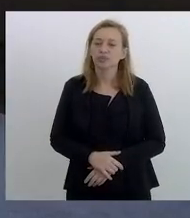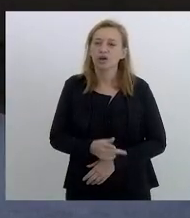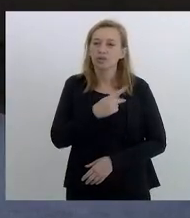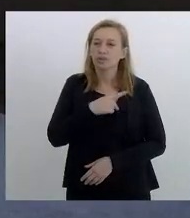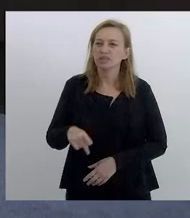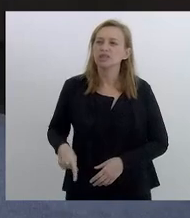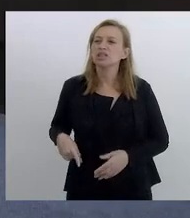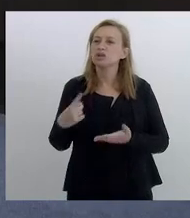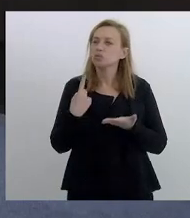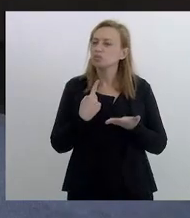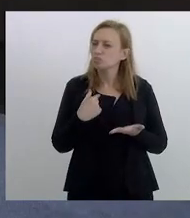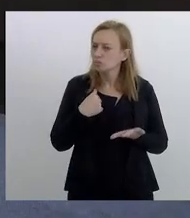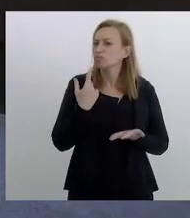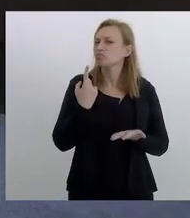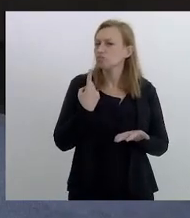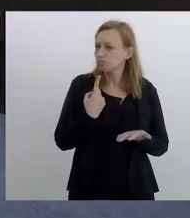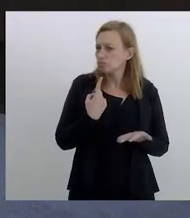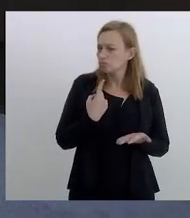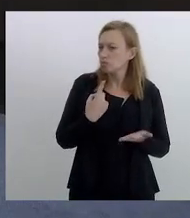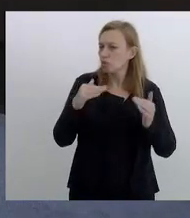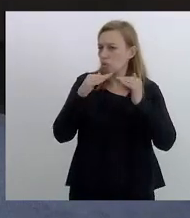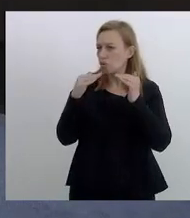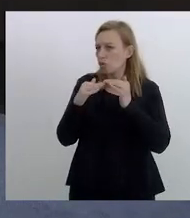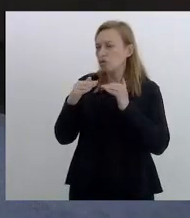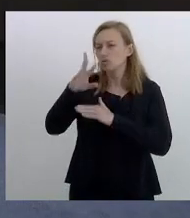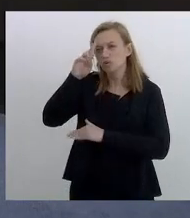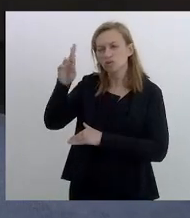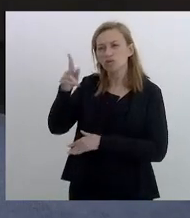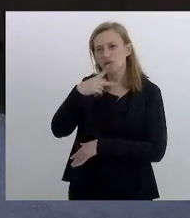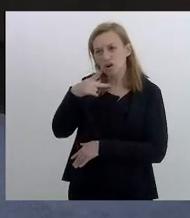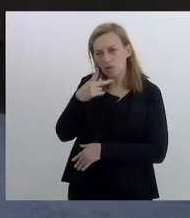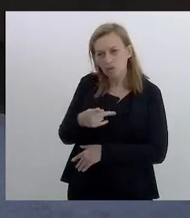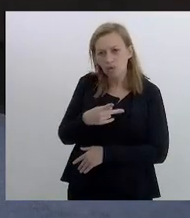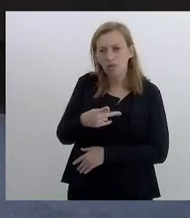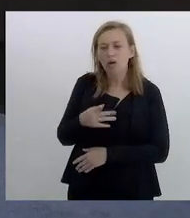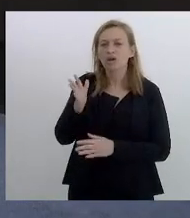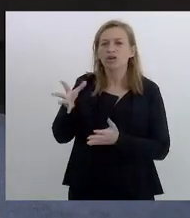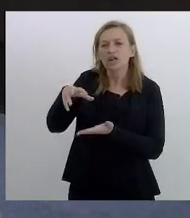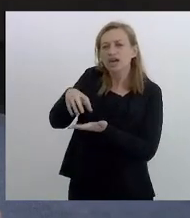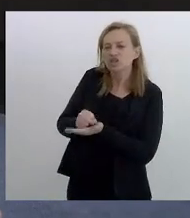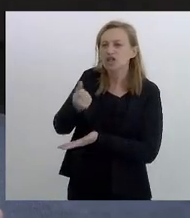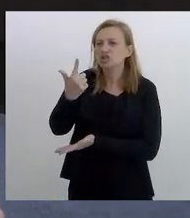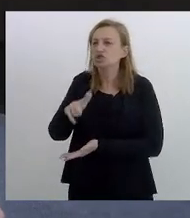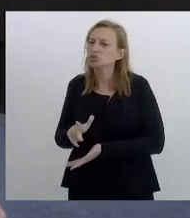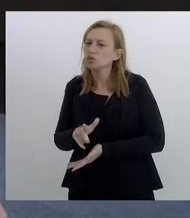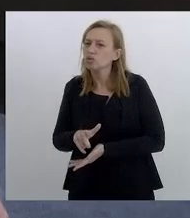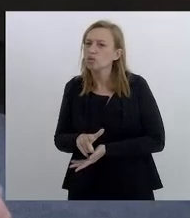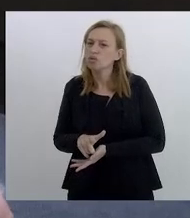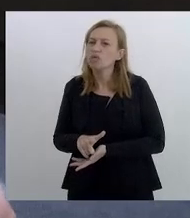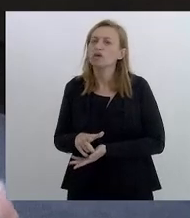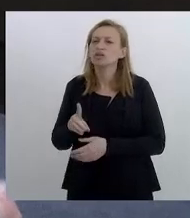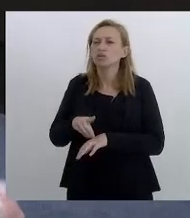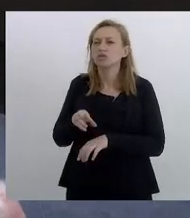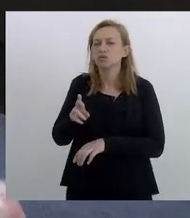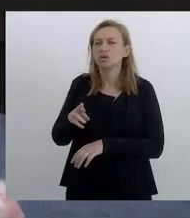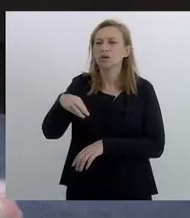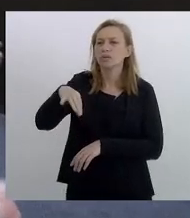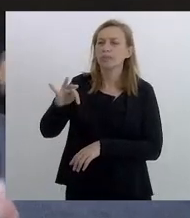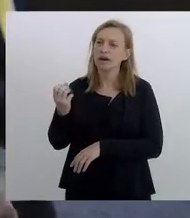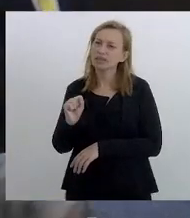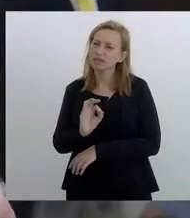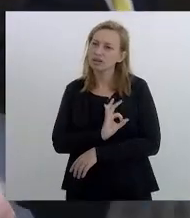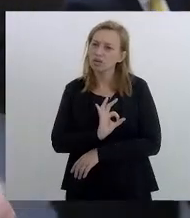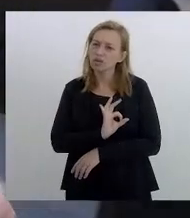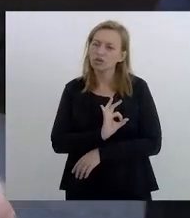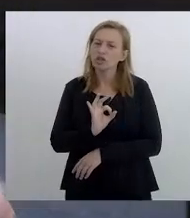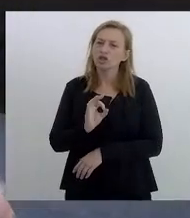Presidente, eu concordo com Vossa Excelência no percentual. Só queria registrar mais uma vez, como o fez a doutora Marta Rocha, que